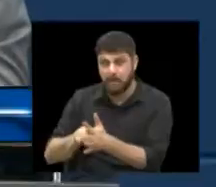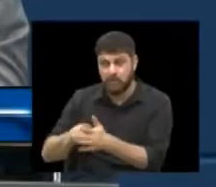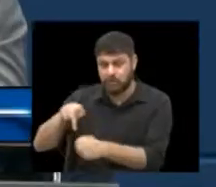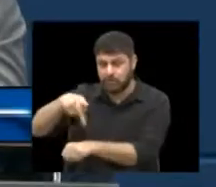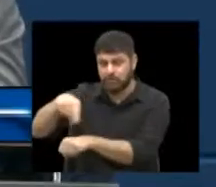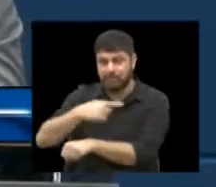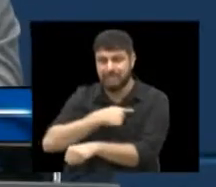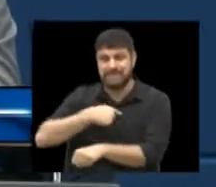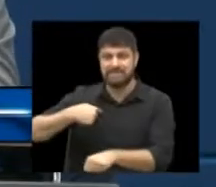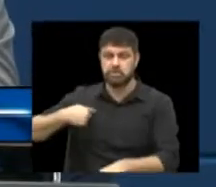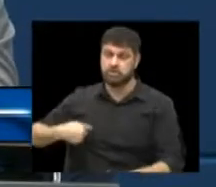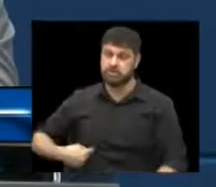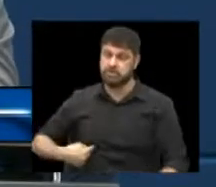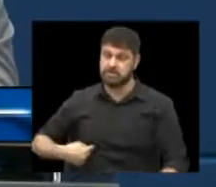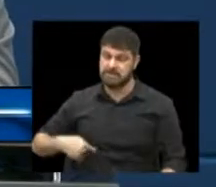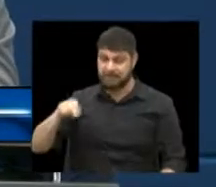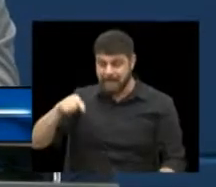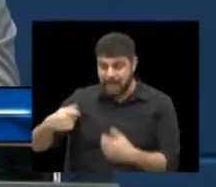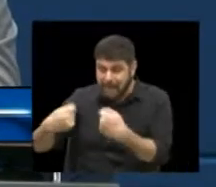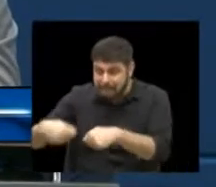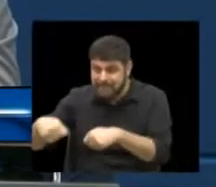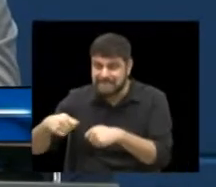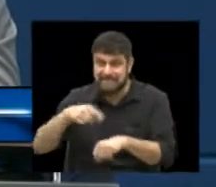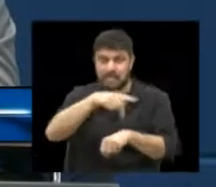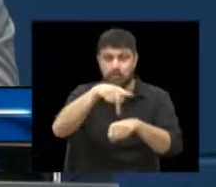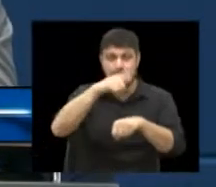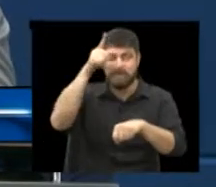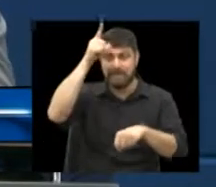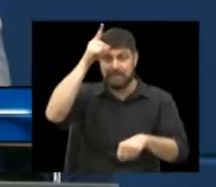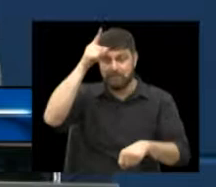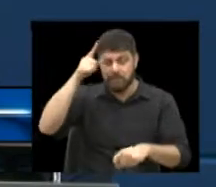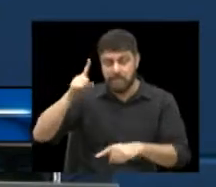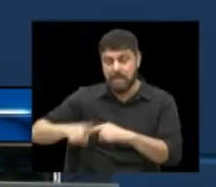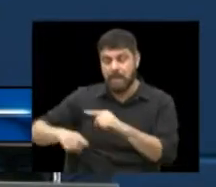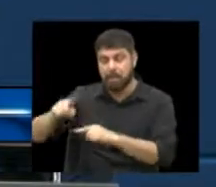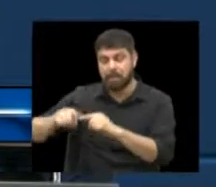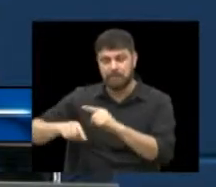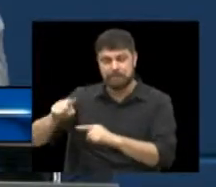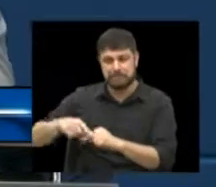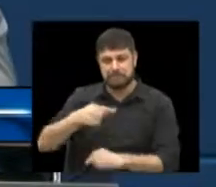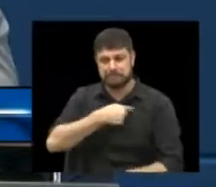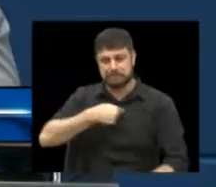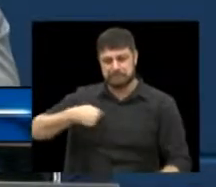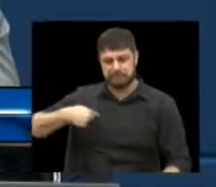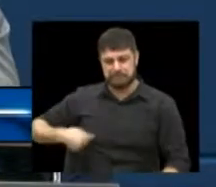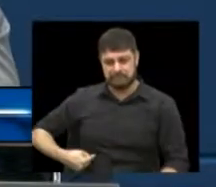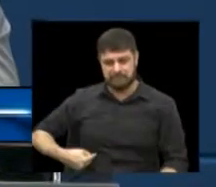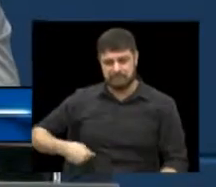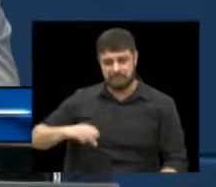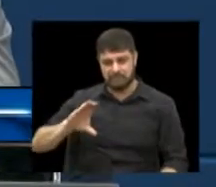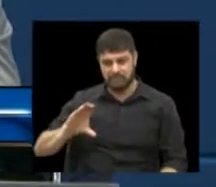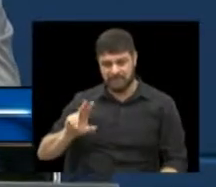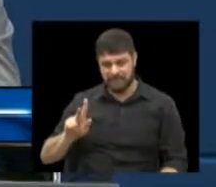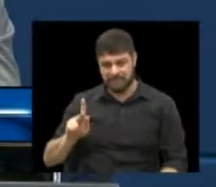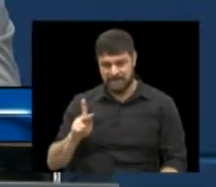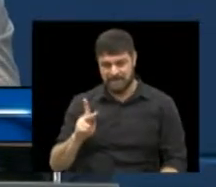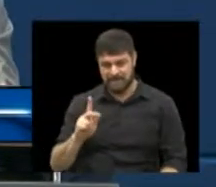Boldrini. Acontece que este produto chinês, ele não tem sua